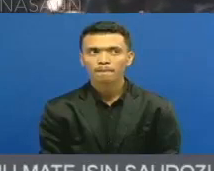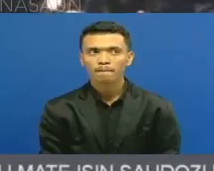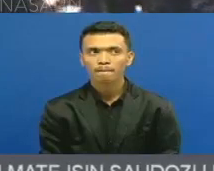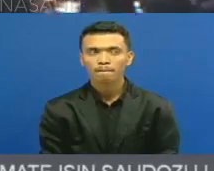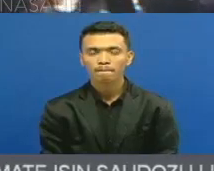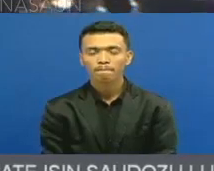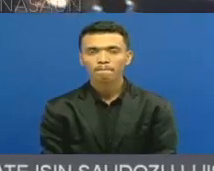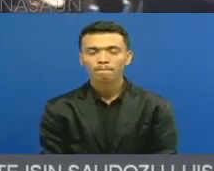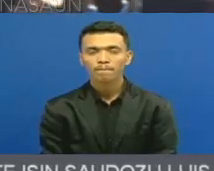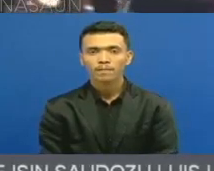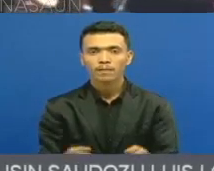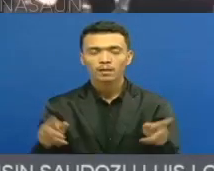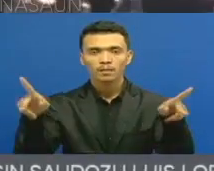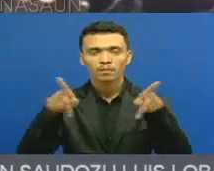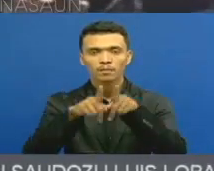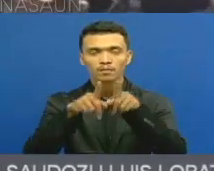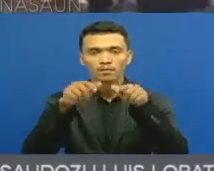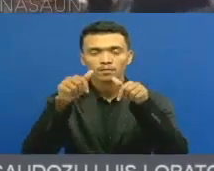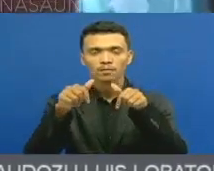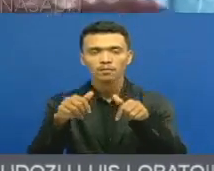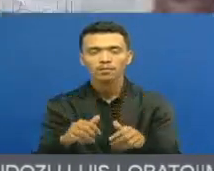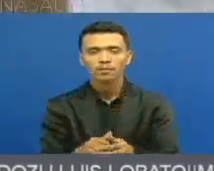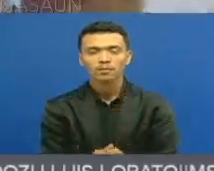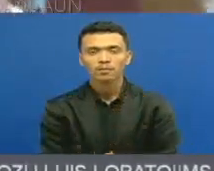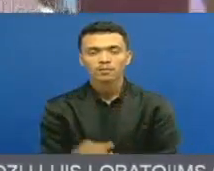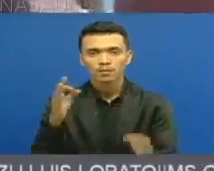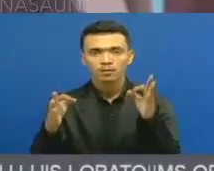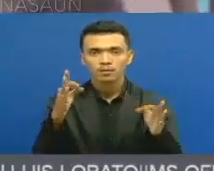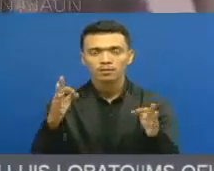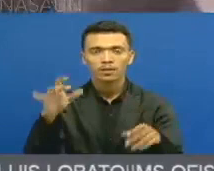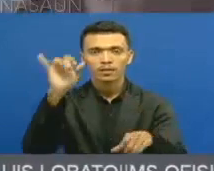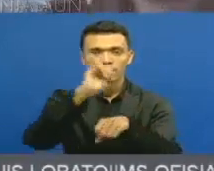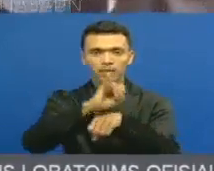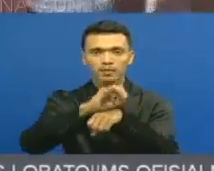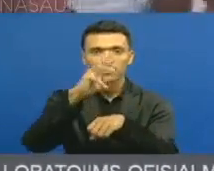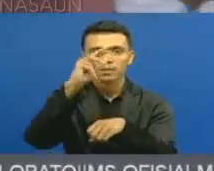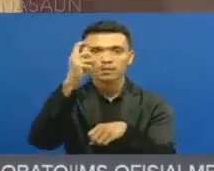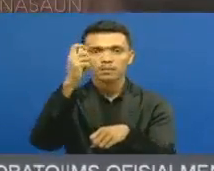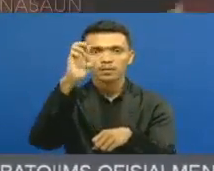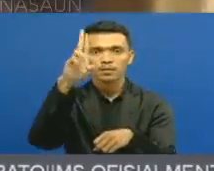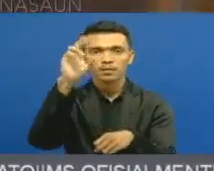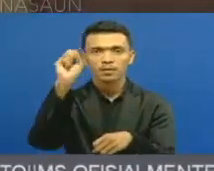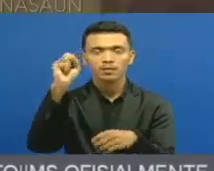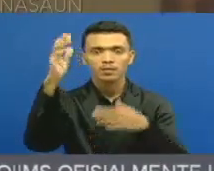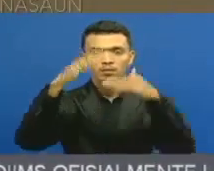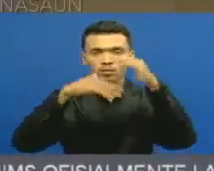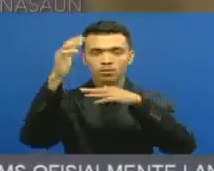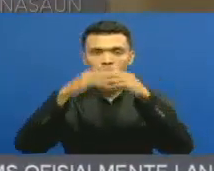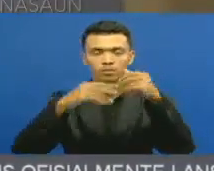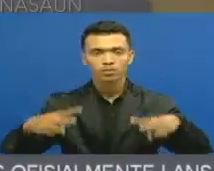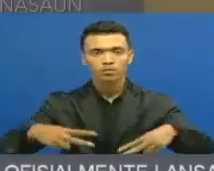suka distância ba posto administrativo objeto roca lima. Entretanto, Capela São Mateus Kirikoli construi